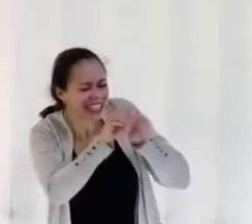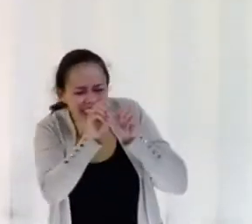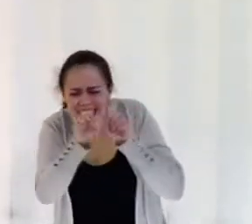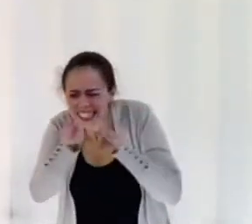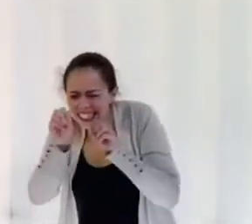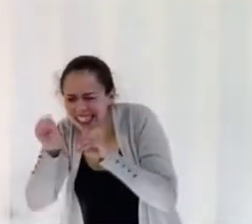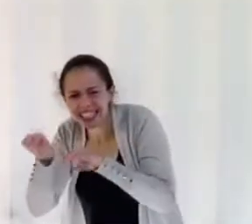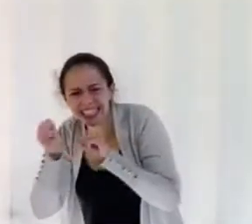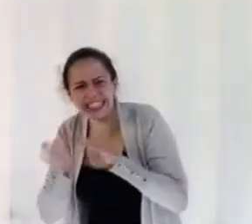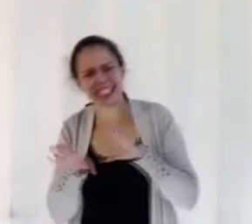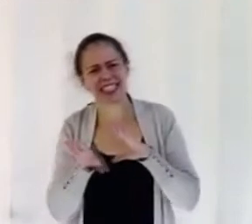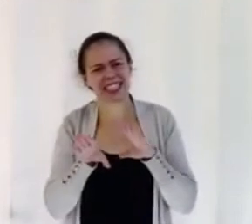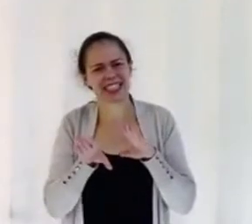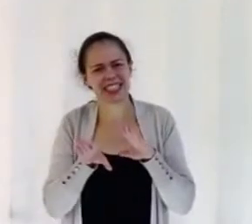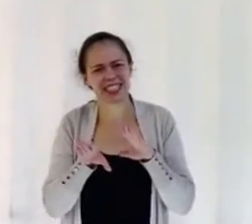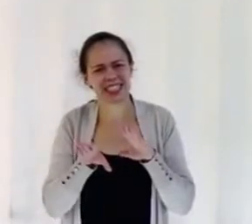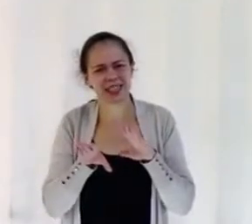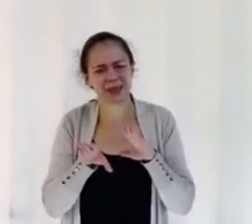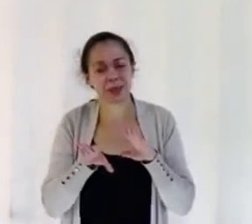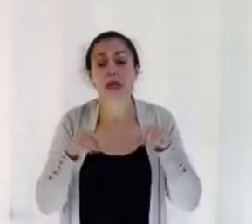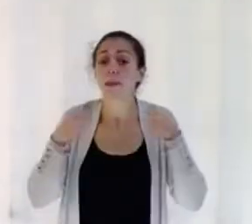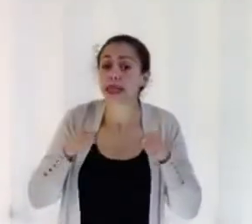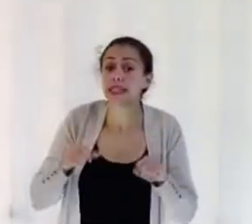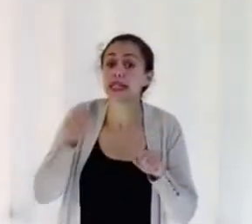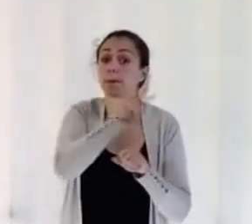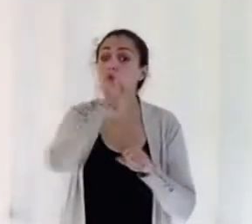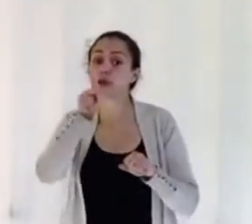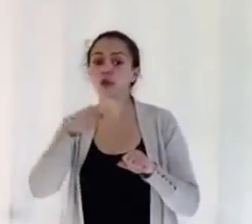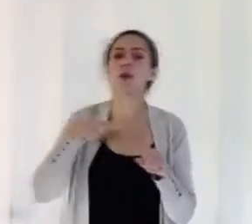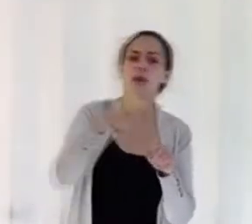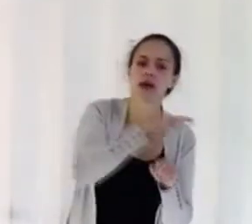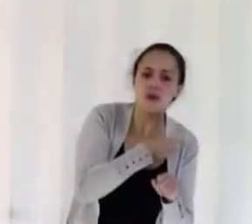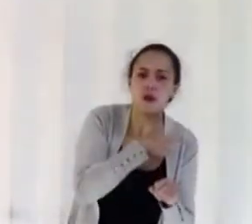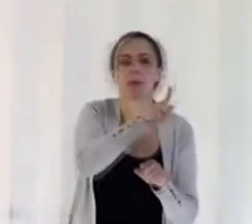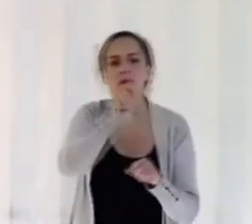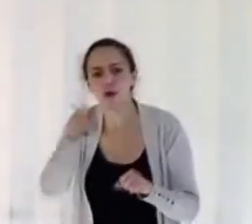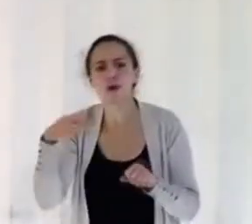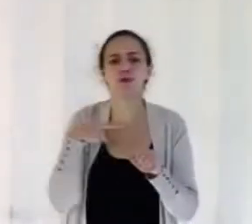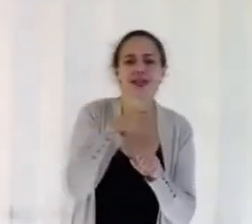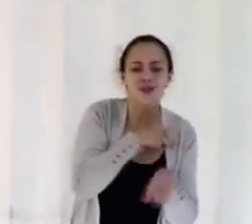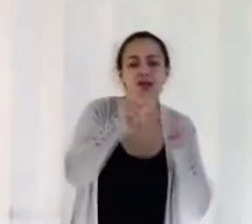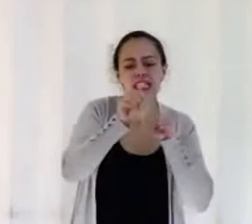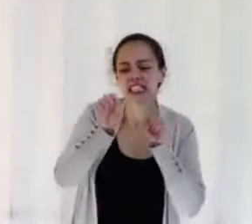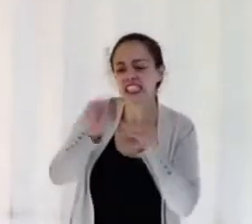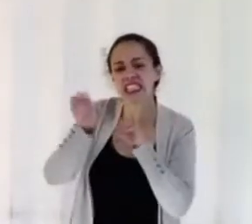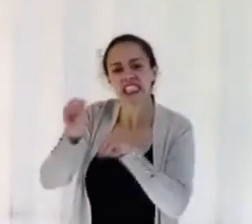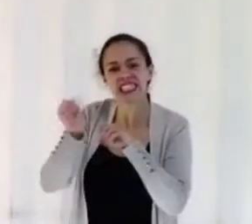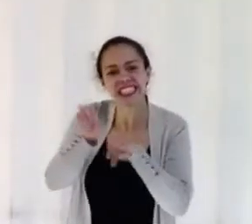é verdade. Nem sempre o mestre é pastor, mas o pastor é mestre. Ele precisa ensinar, ele precisa